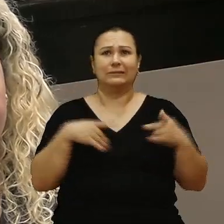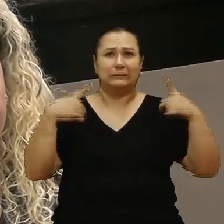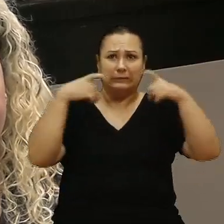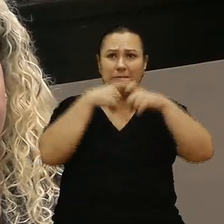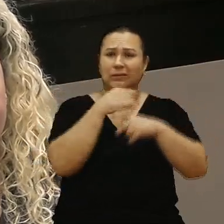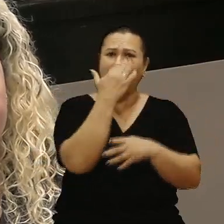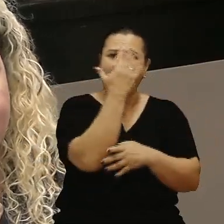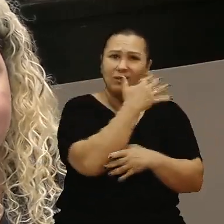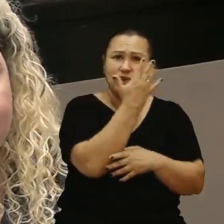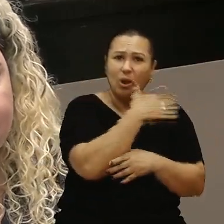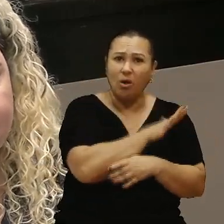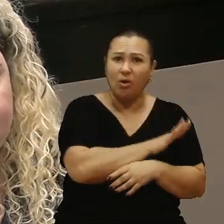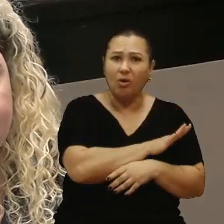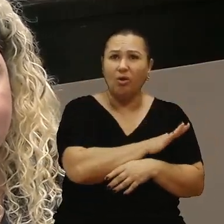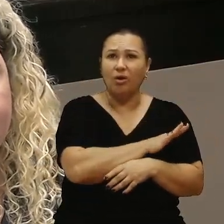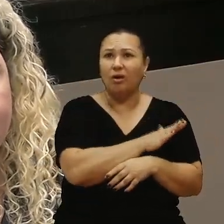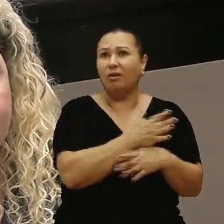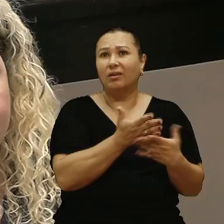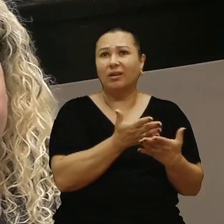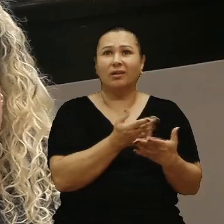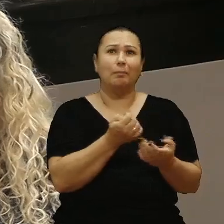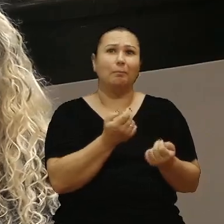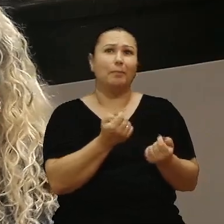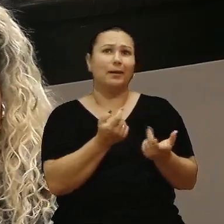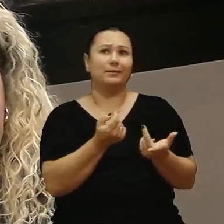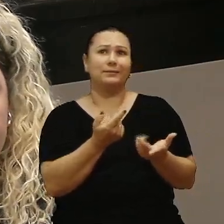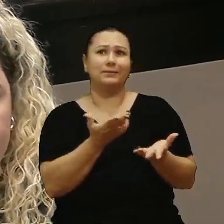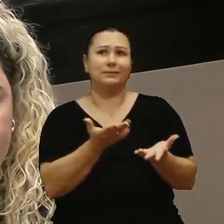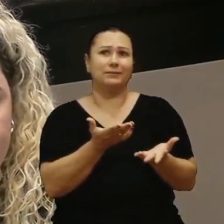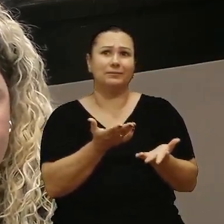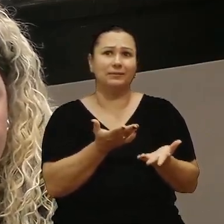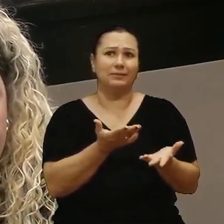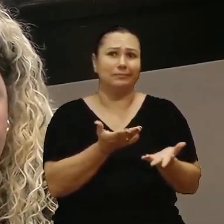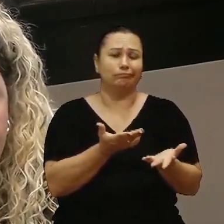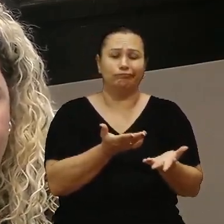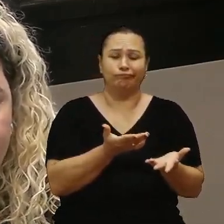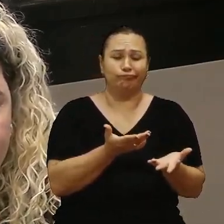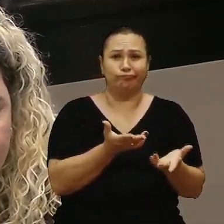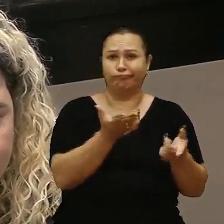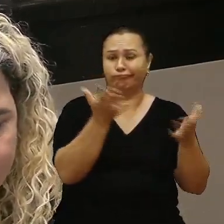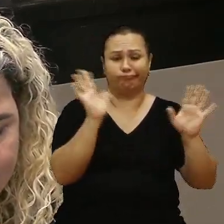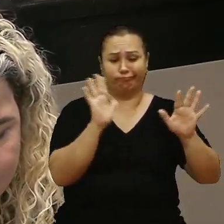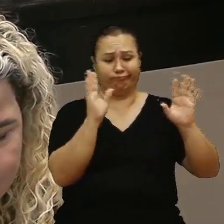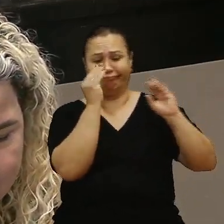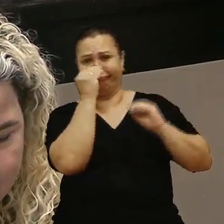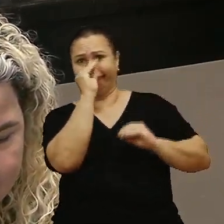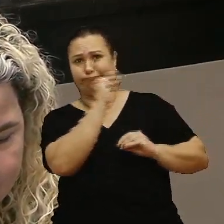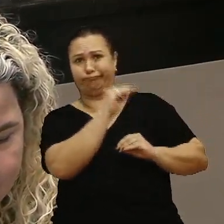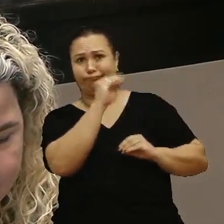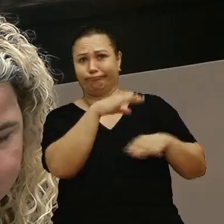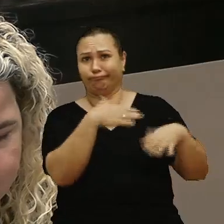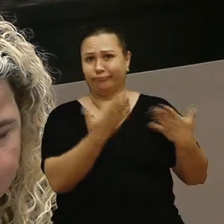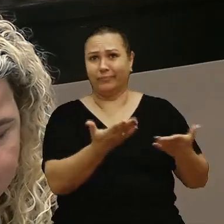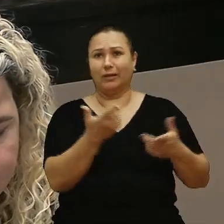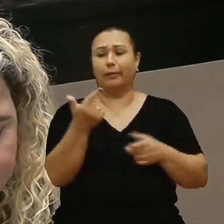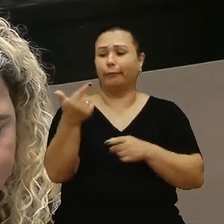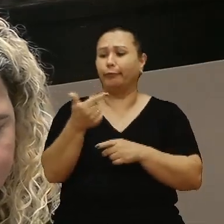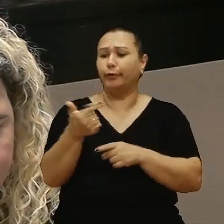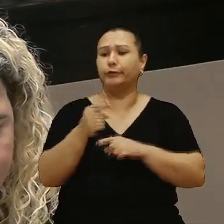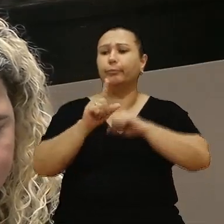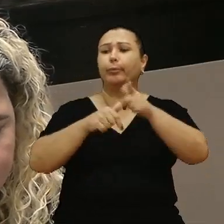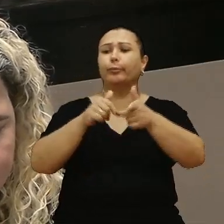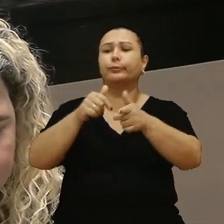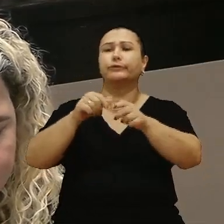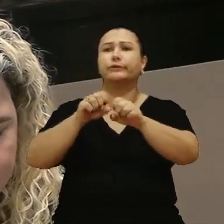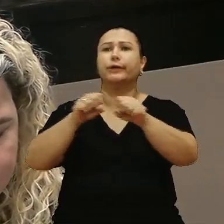Adiló já tá, é tipo gato morto, então o desgaste vem pegando mais embaixo, então acaba sobrando para o vice, muitas vezes vem para o secretário e por aí